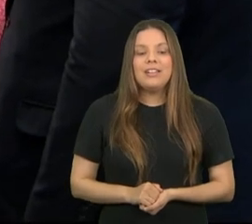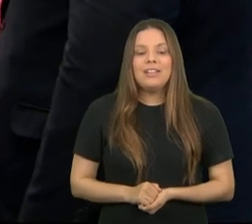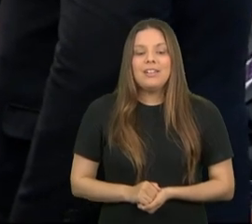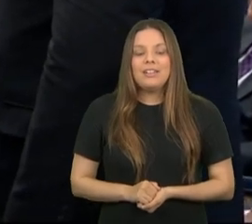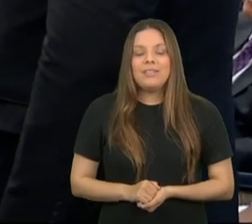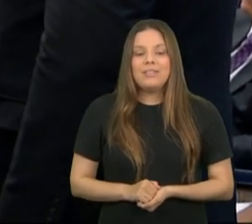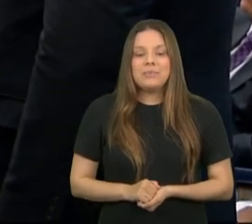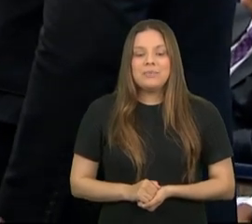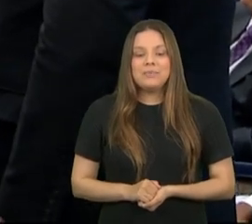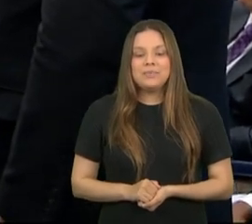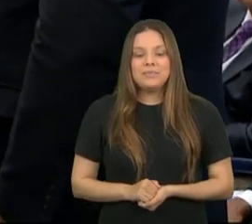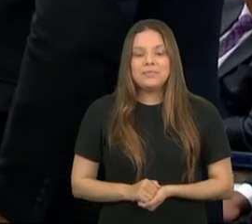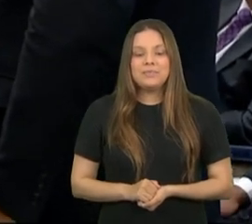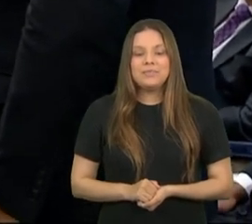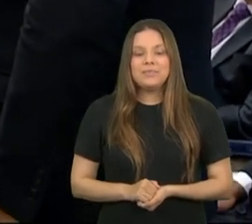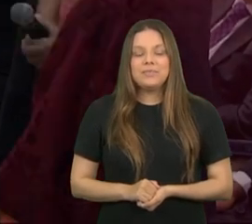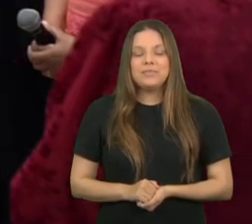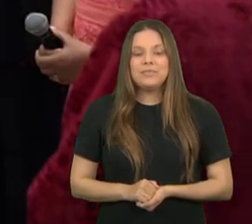Olha,